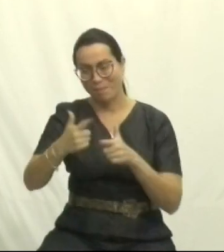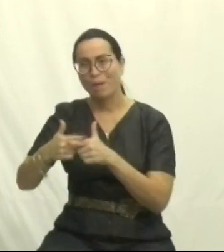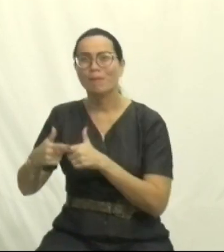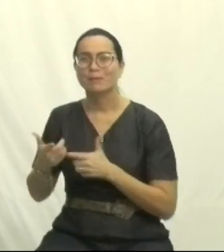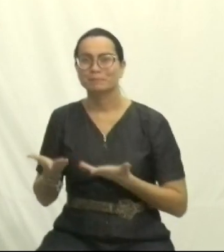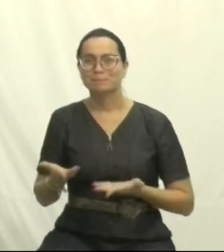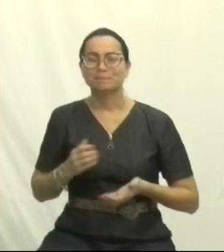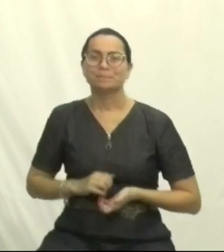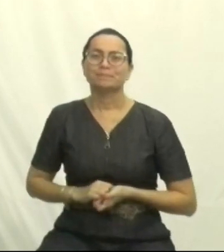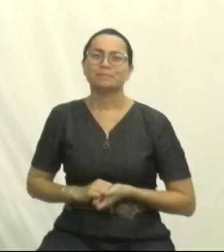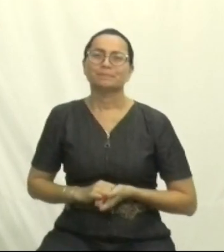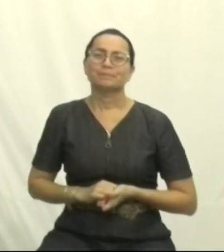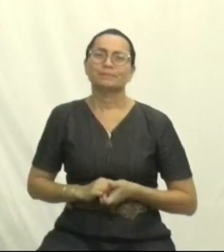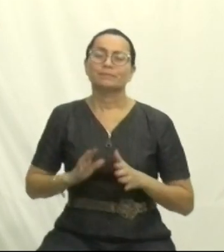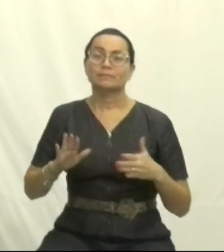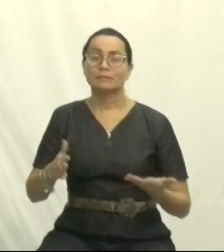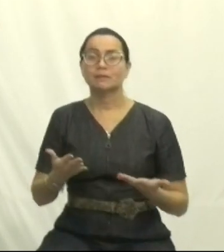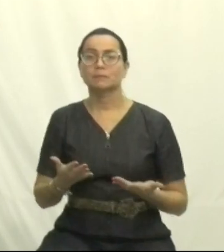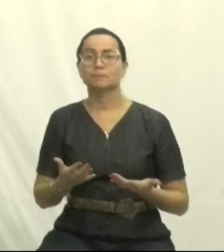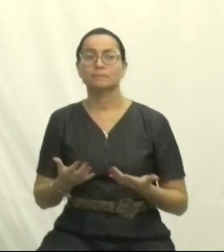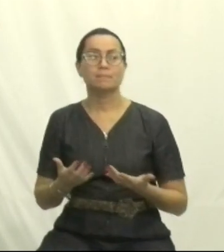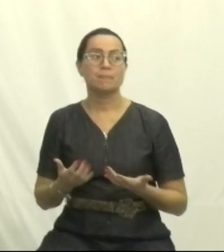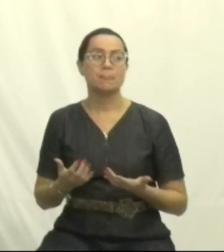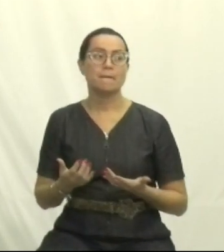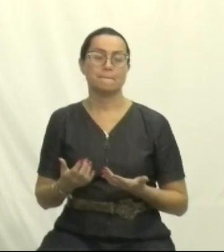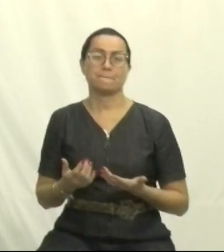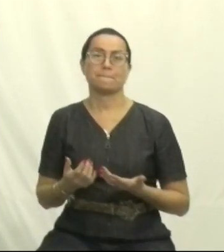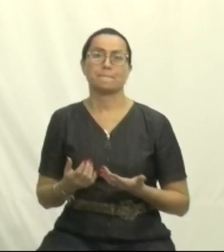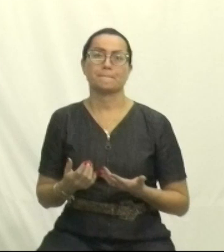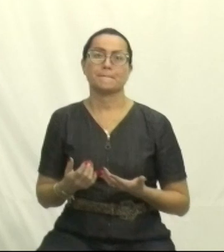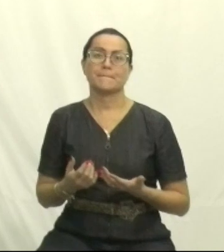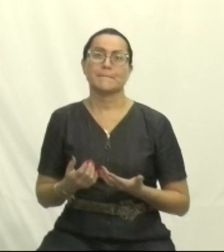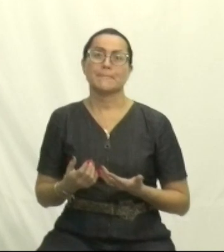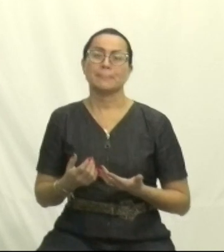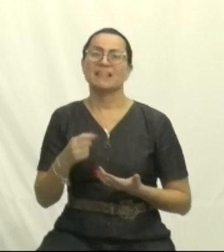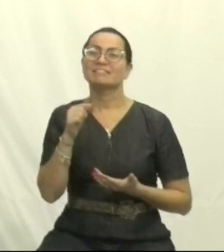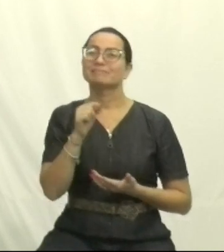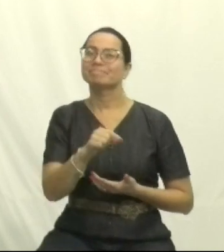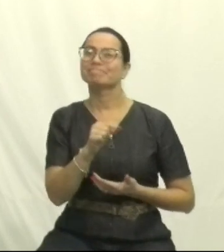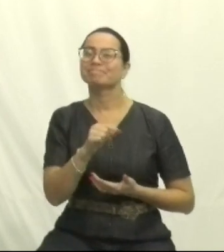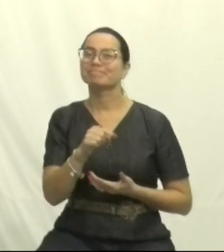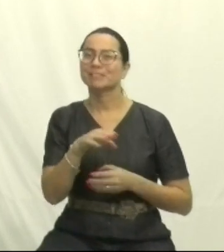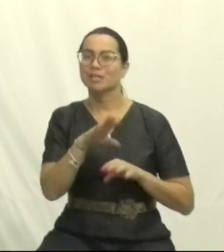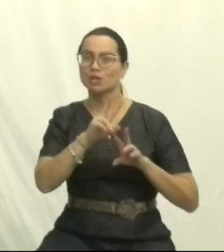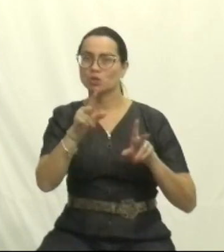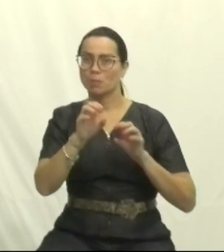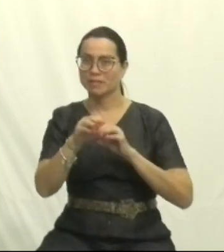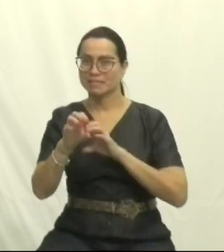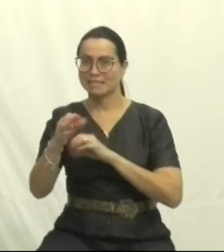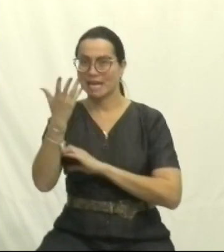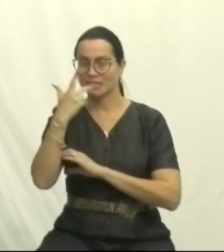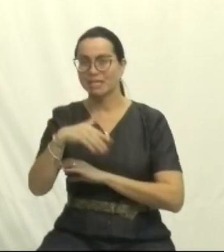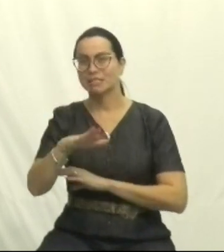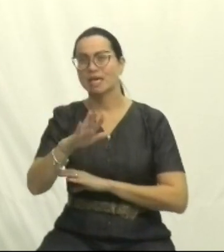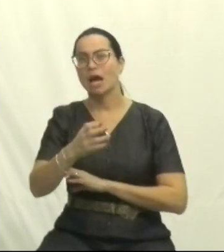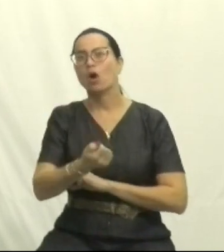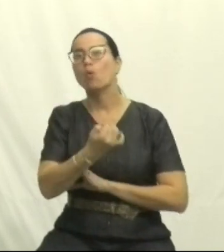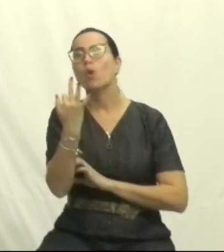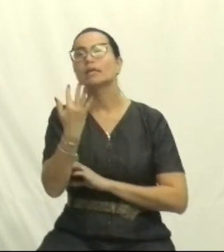bem impactante, né, que nós conseguimos formar 1.447 crianças no Projeto Golfinho.